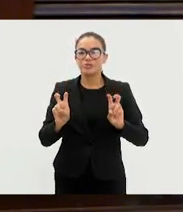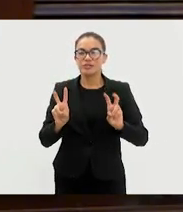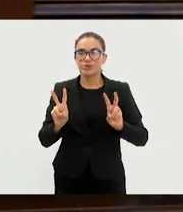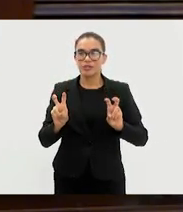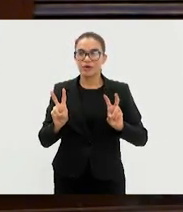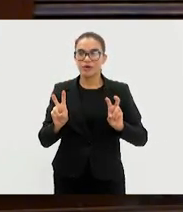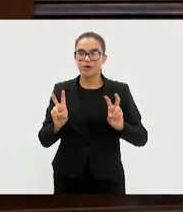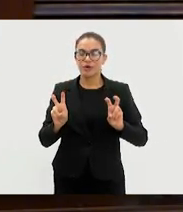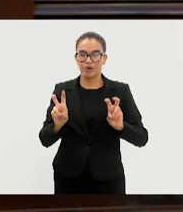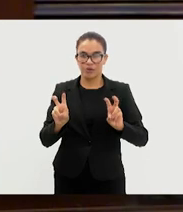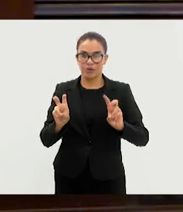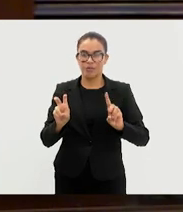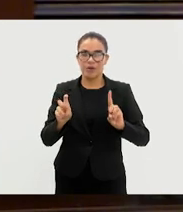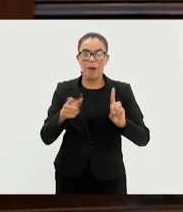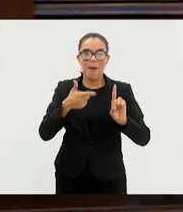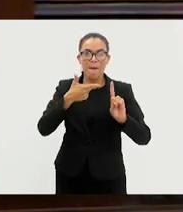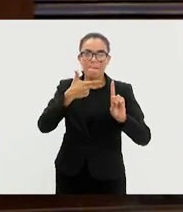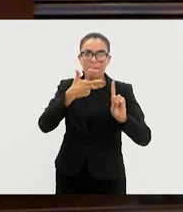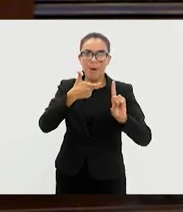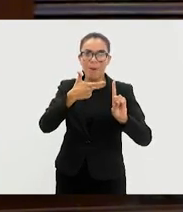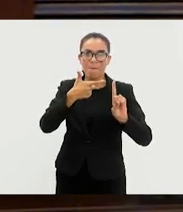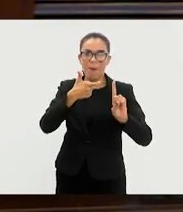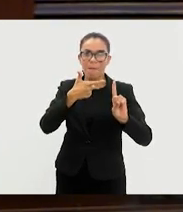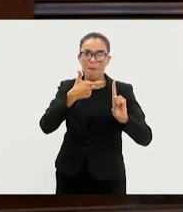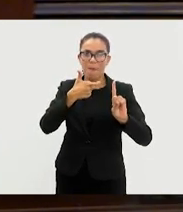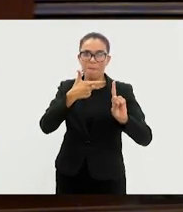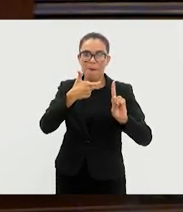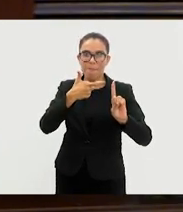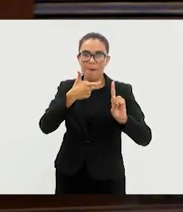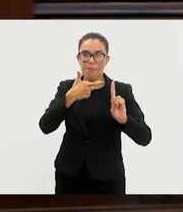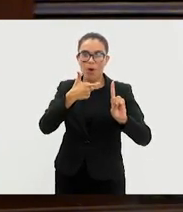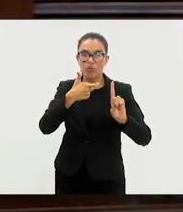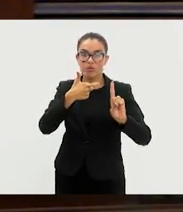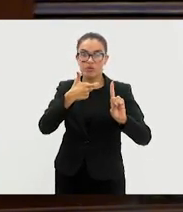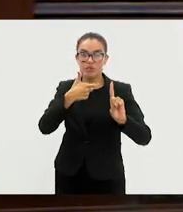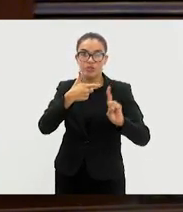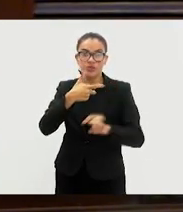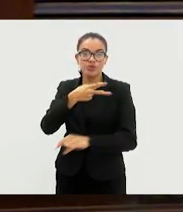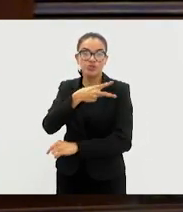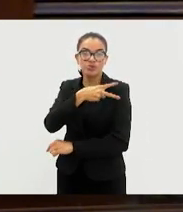o assassinato de um sargento,